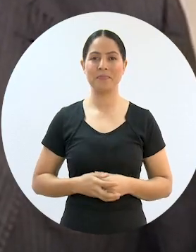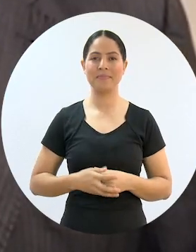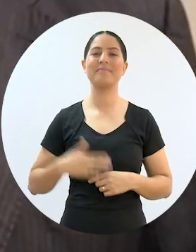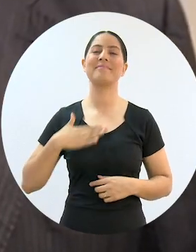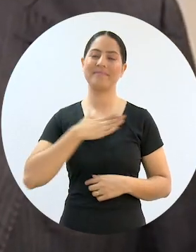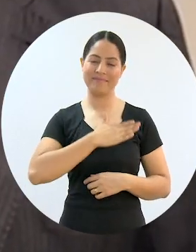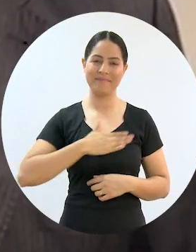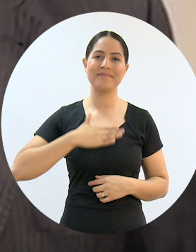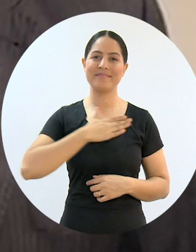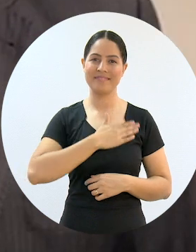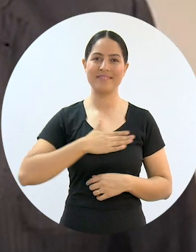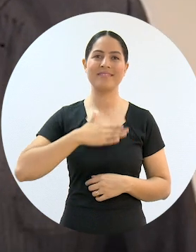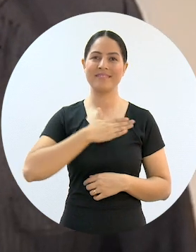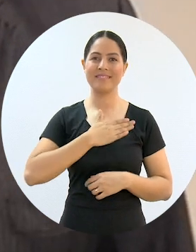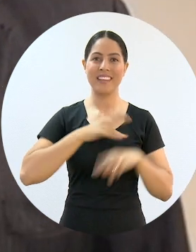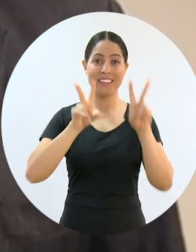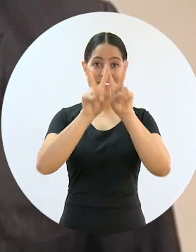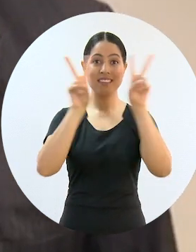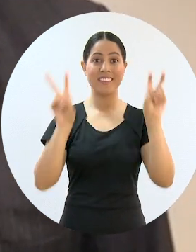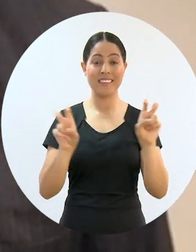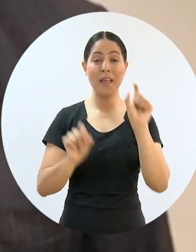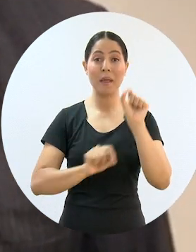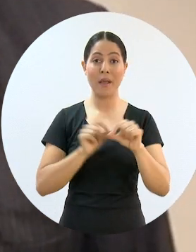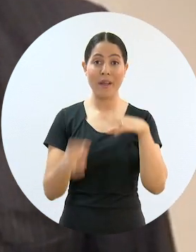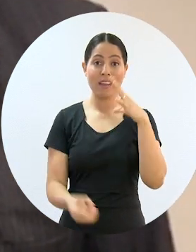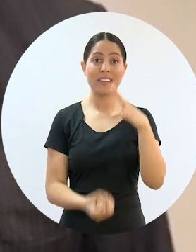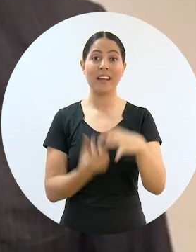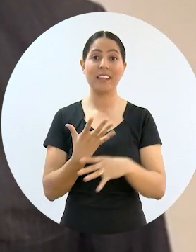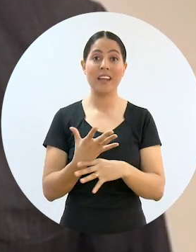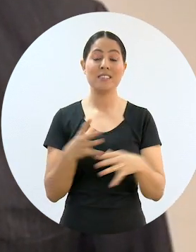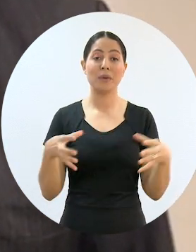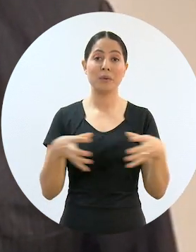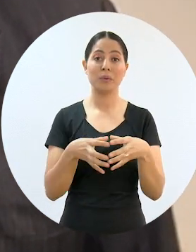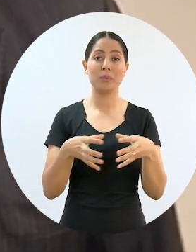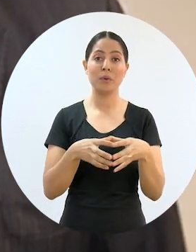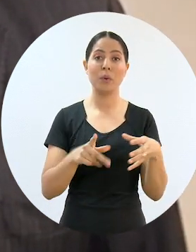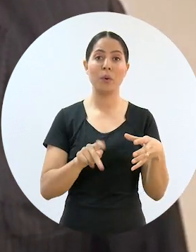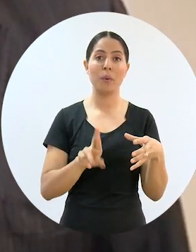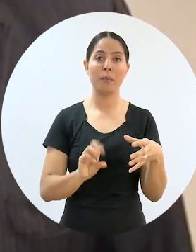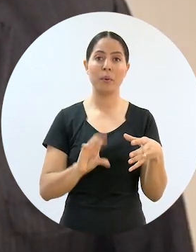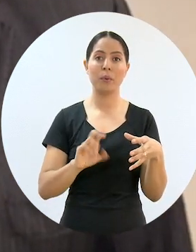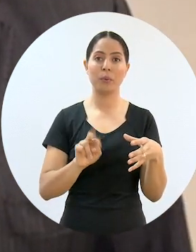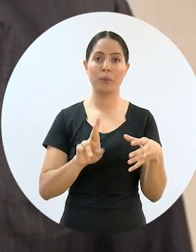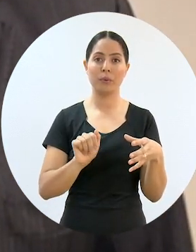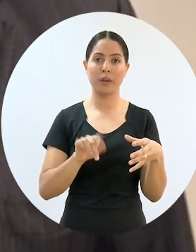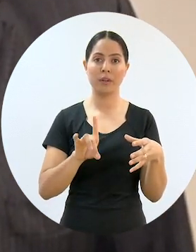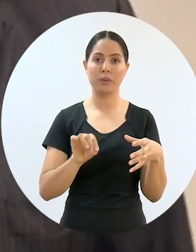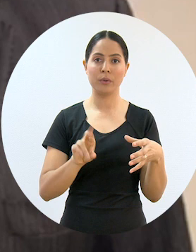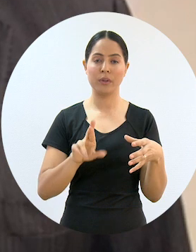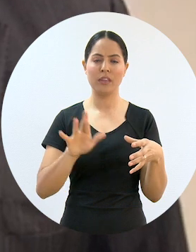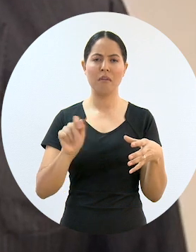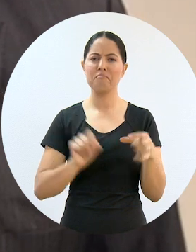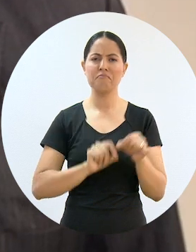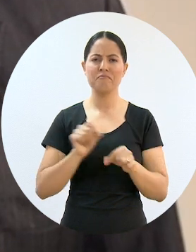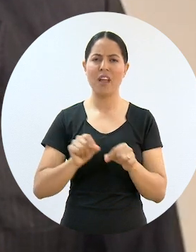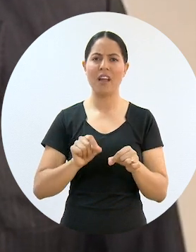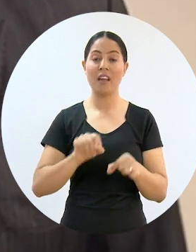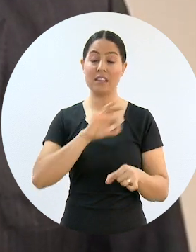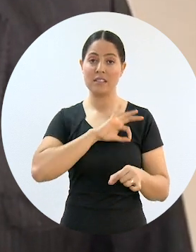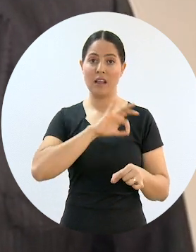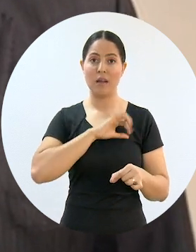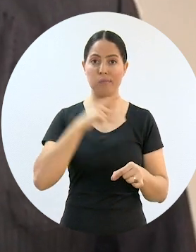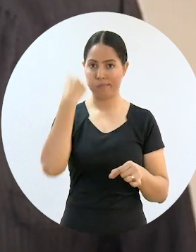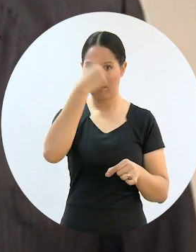muita satisfação, estamos trazendo aqui também de forma inédita a criação da Procuradoria de Defesa dos Honorários